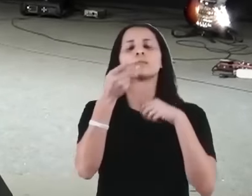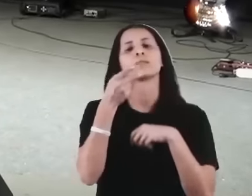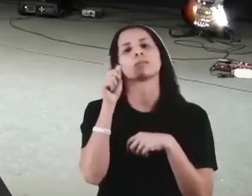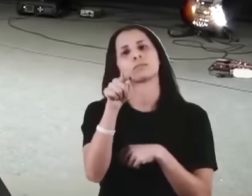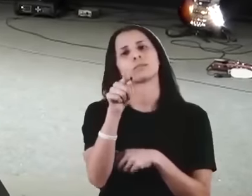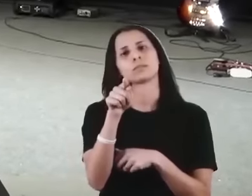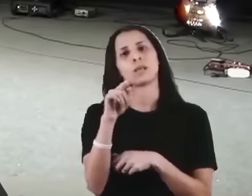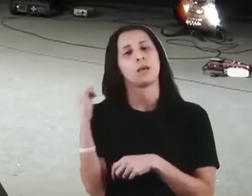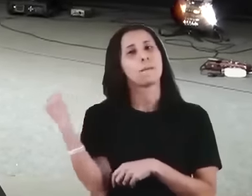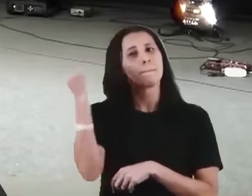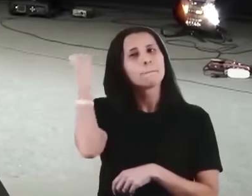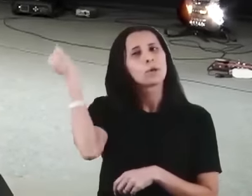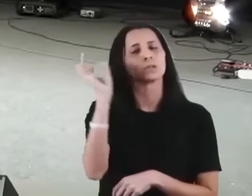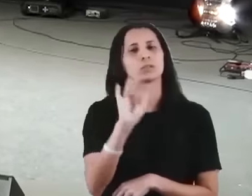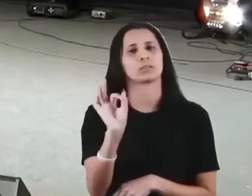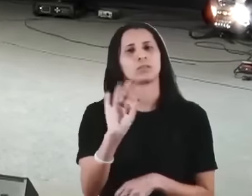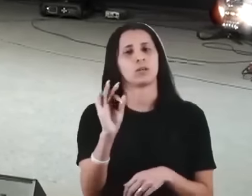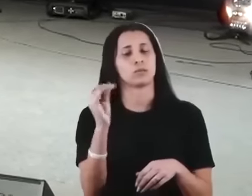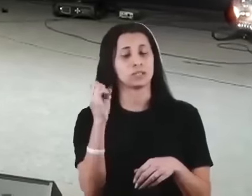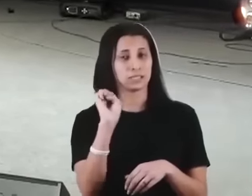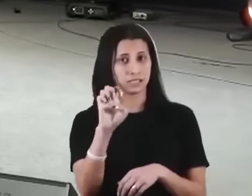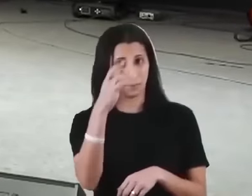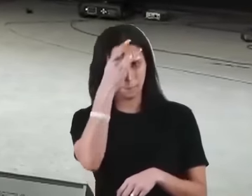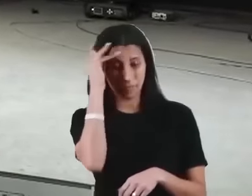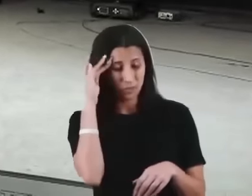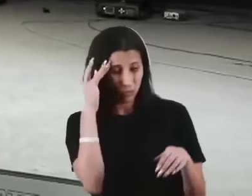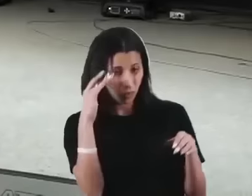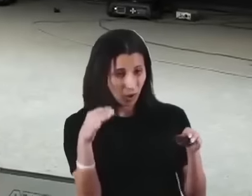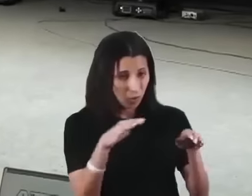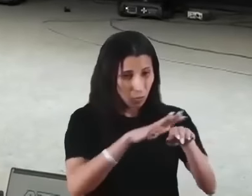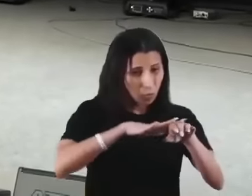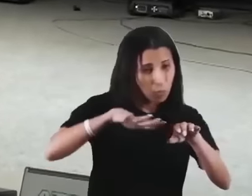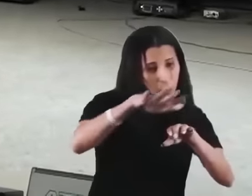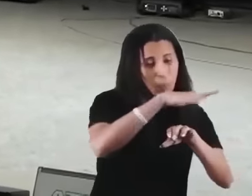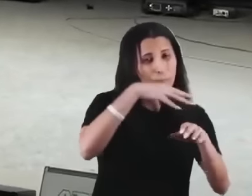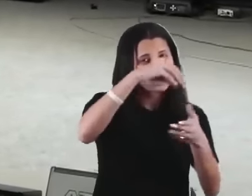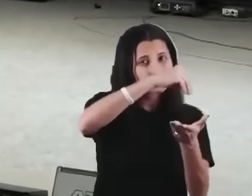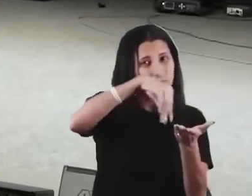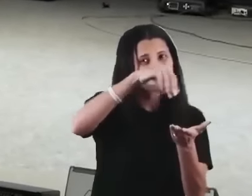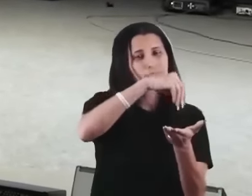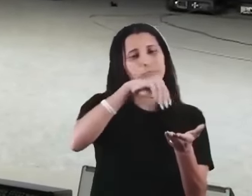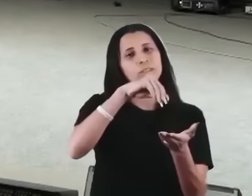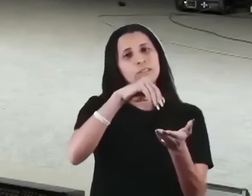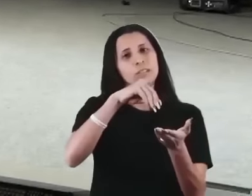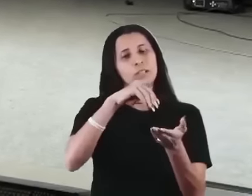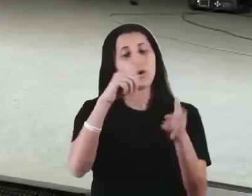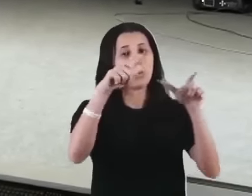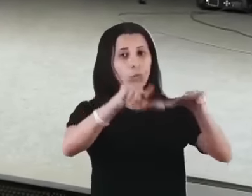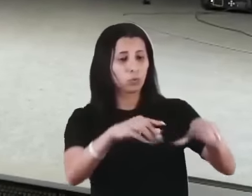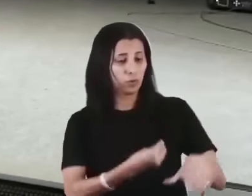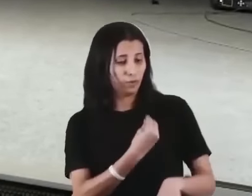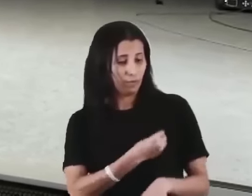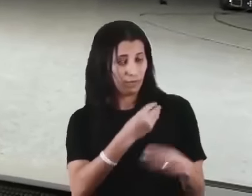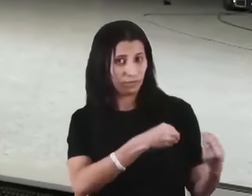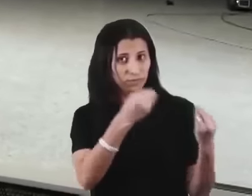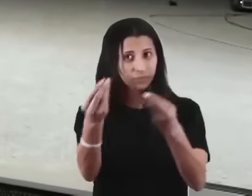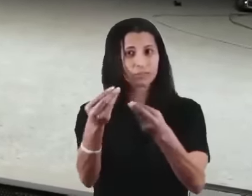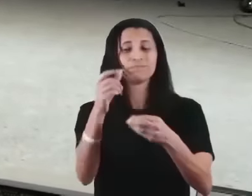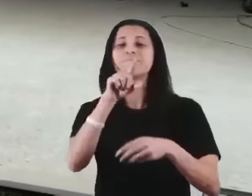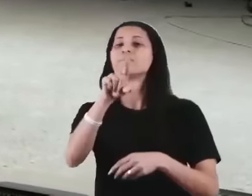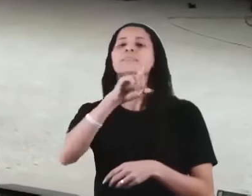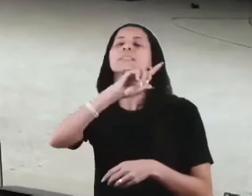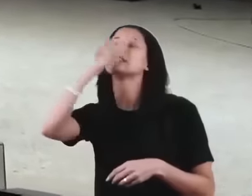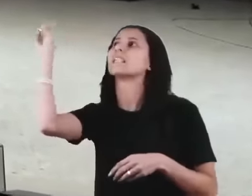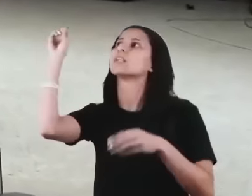Deus vai descobrir dos seus olhos e vai te mostrar Deus vai descobrir dos seus olhos e vai te mostrar é